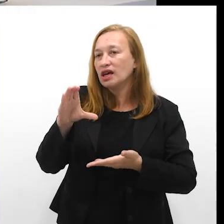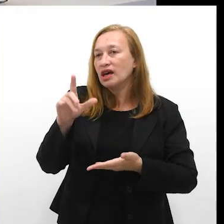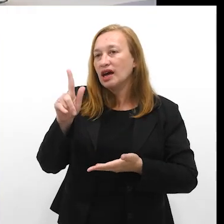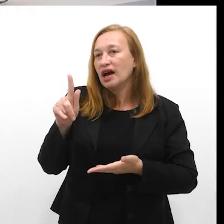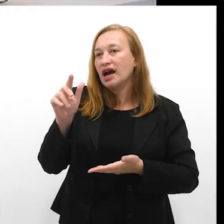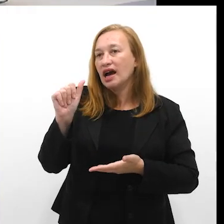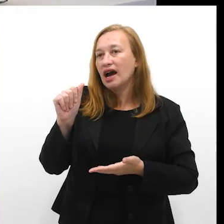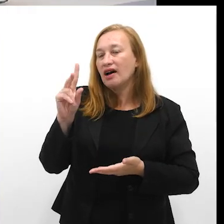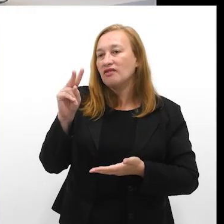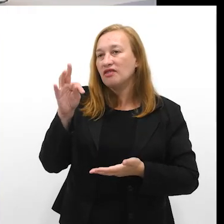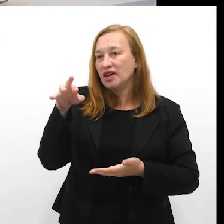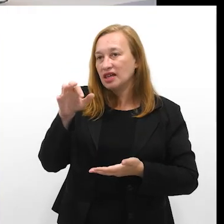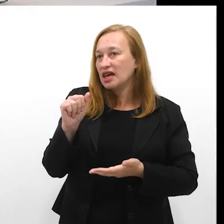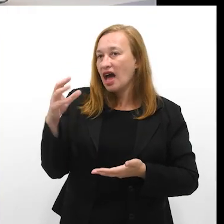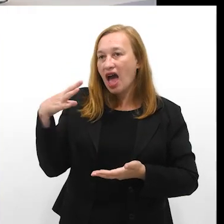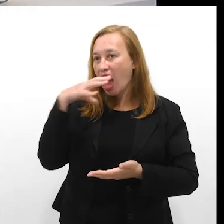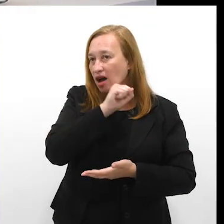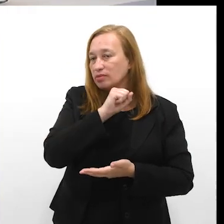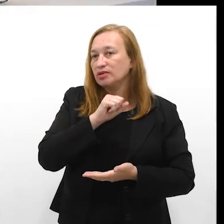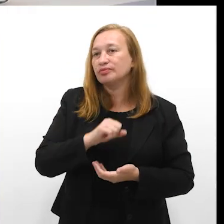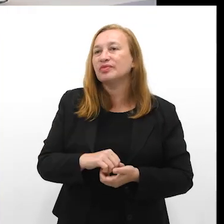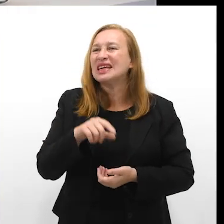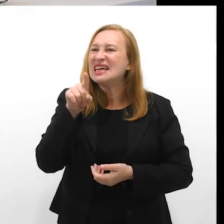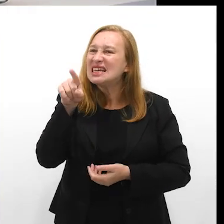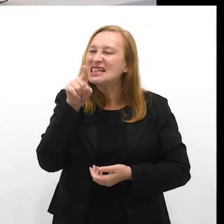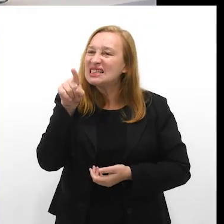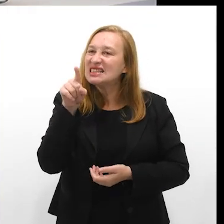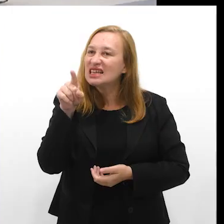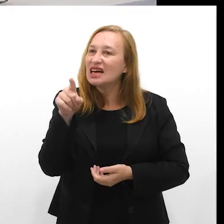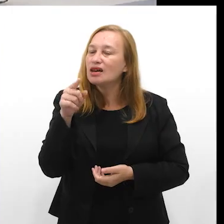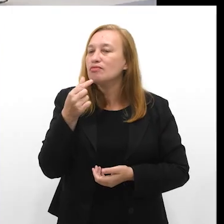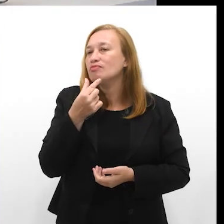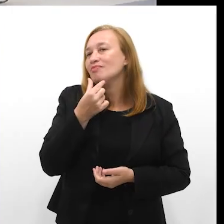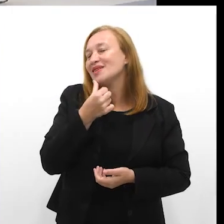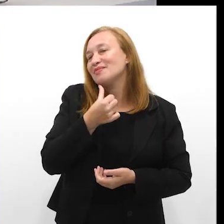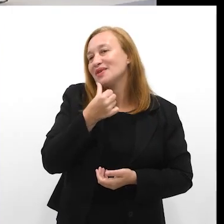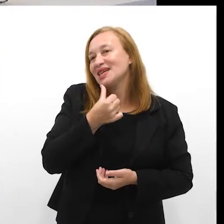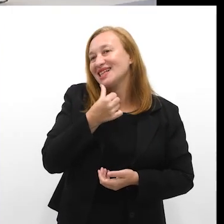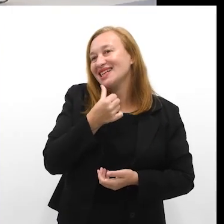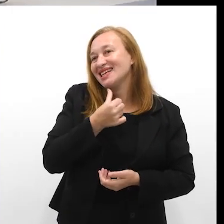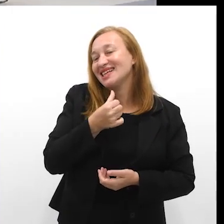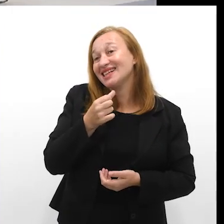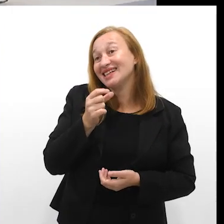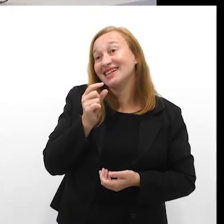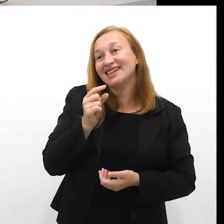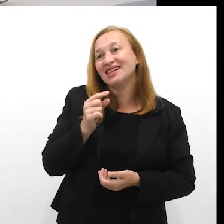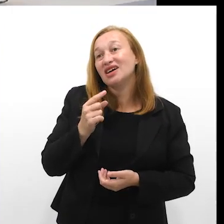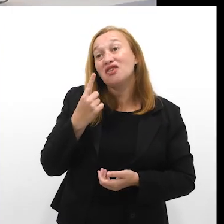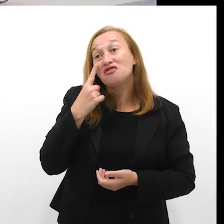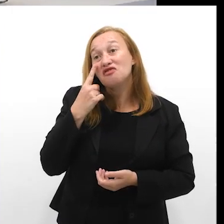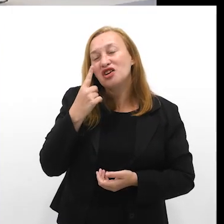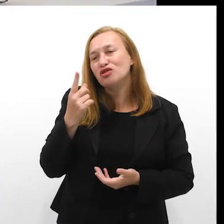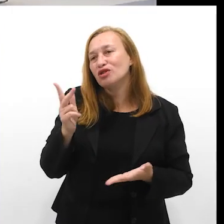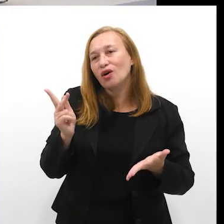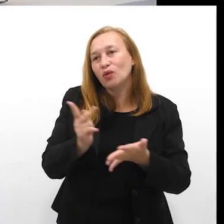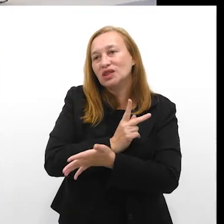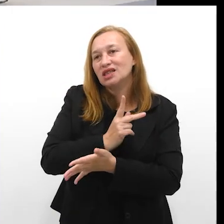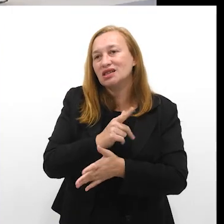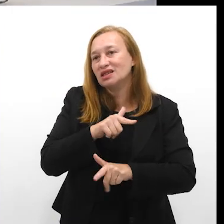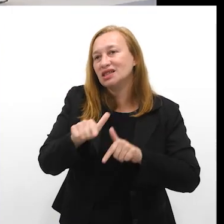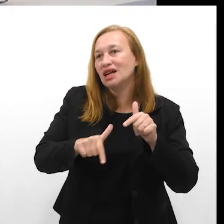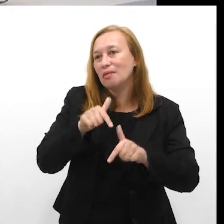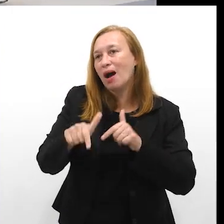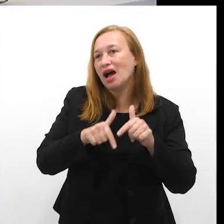por exemplo, né? É muito rápido o corte-gaveta. Esse daí, por enquanto, é minha menina dos olhos, porque olha como é